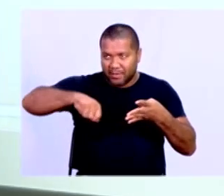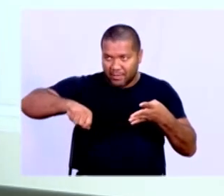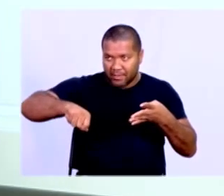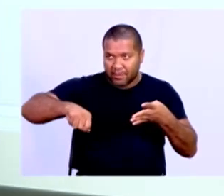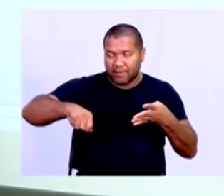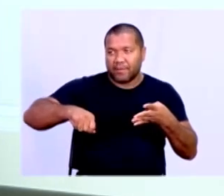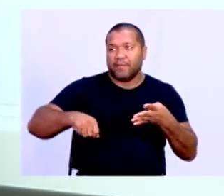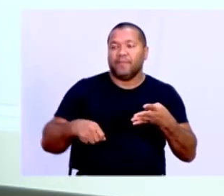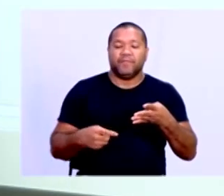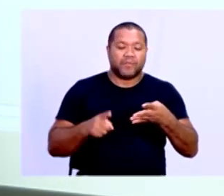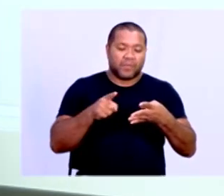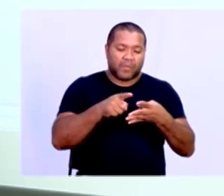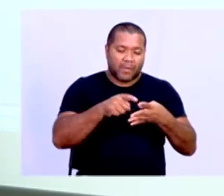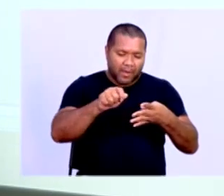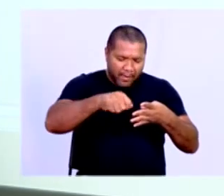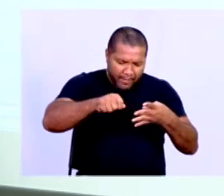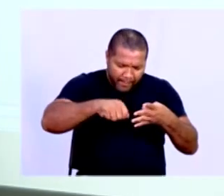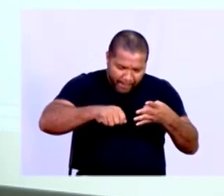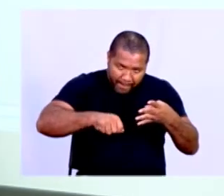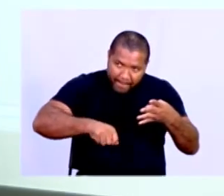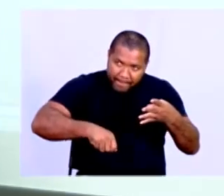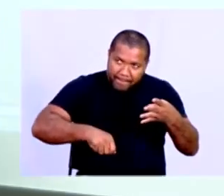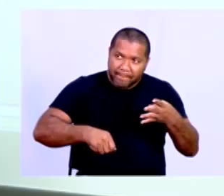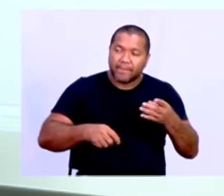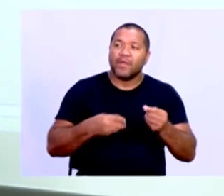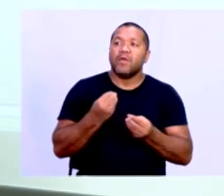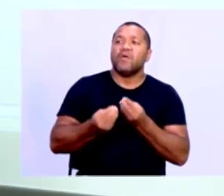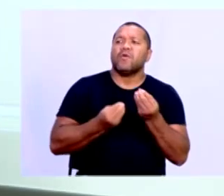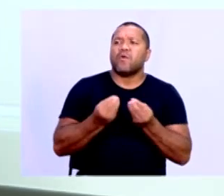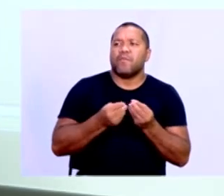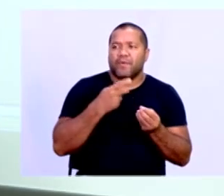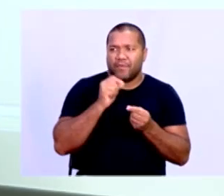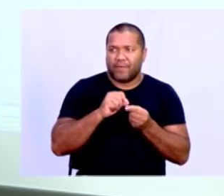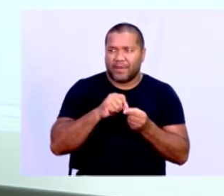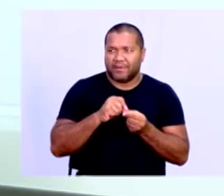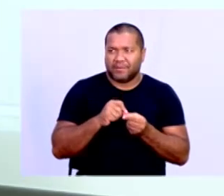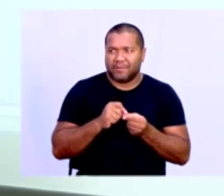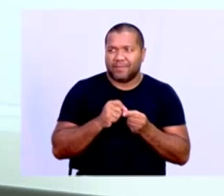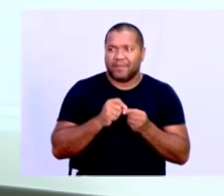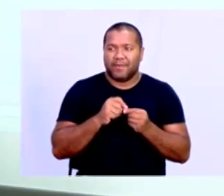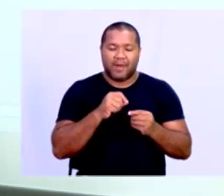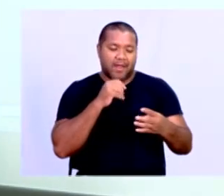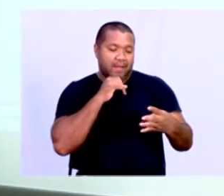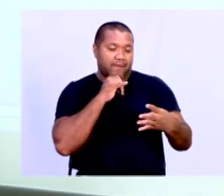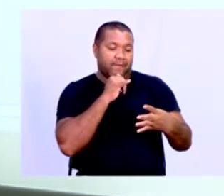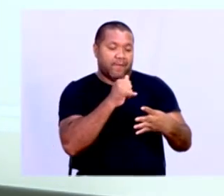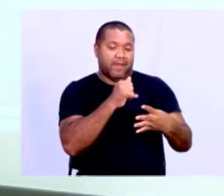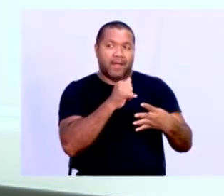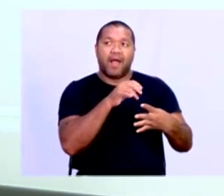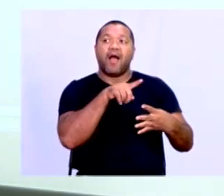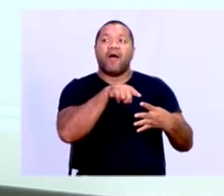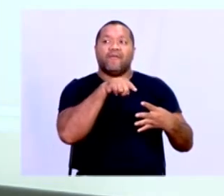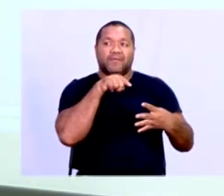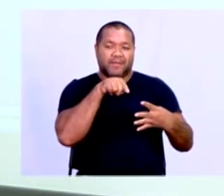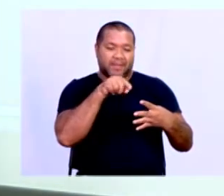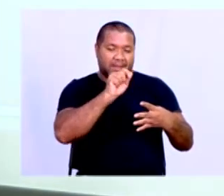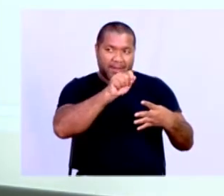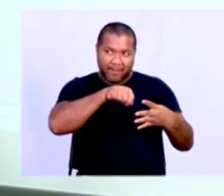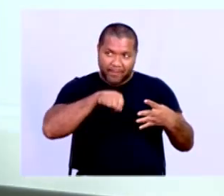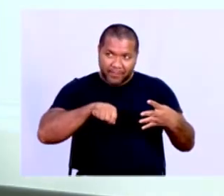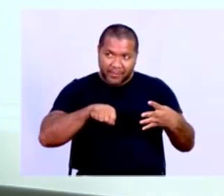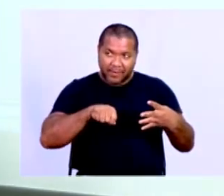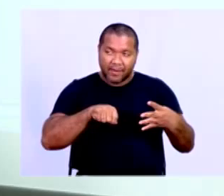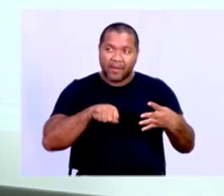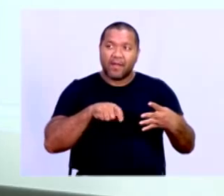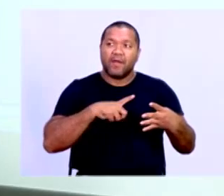de escrever. E como eu faço para chamar esse método? Para que esse método seja executado, essa ação, eu